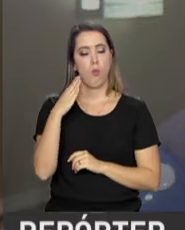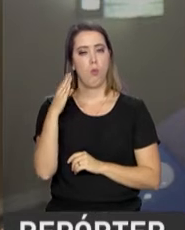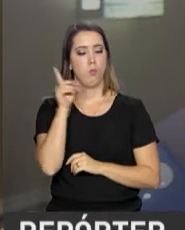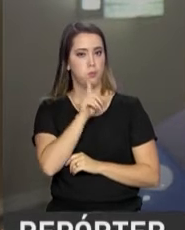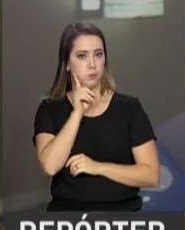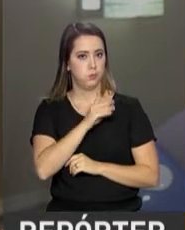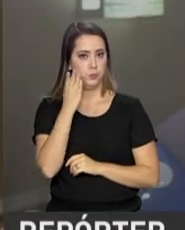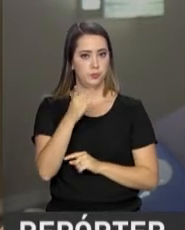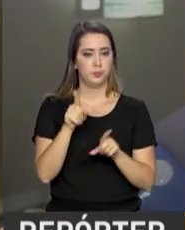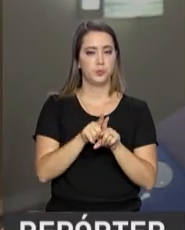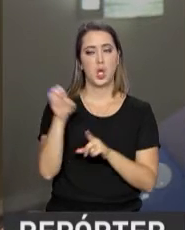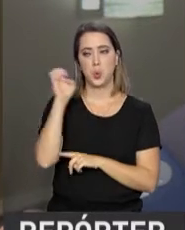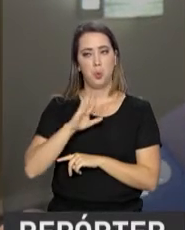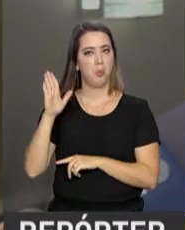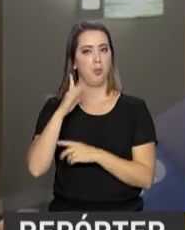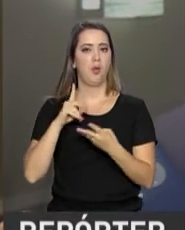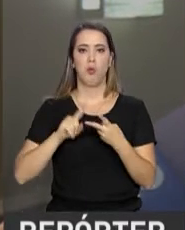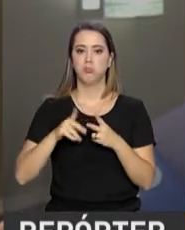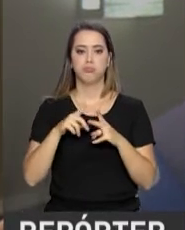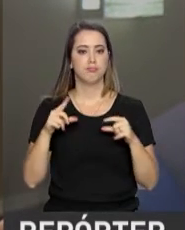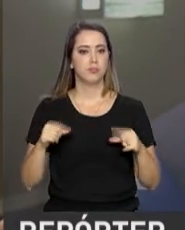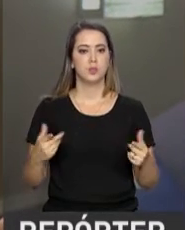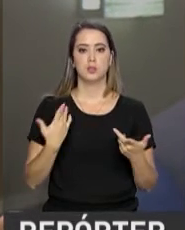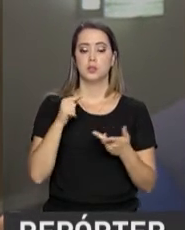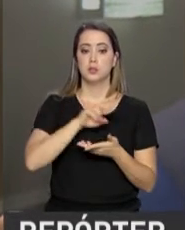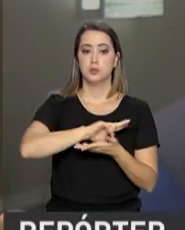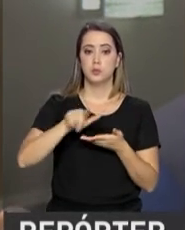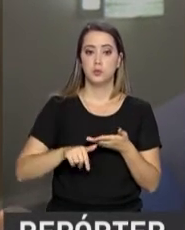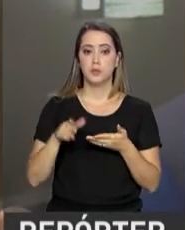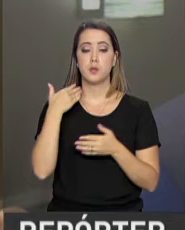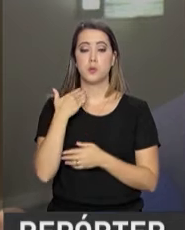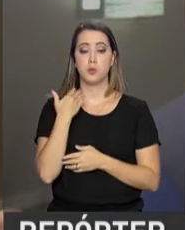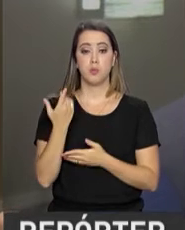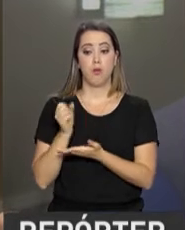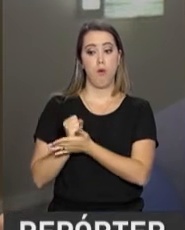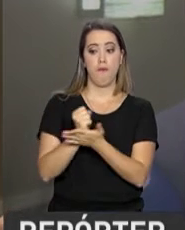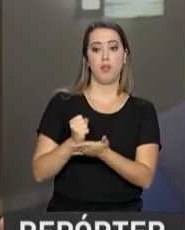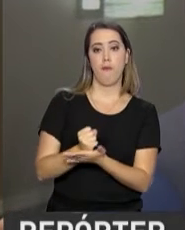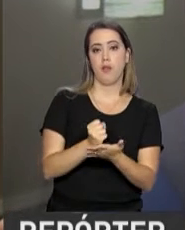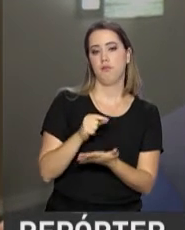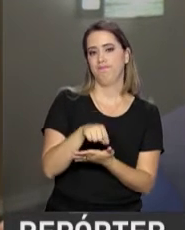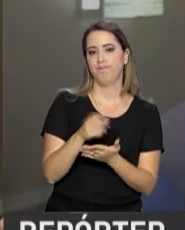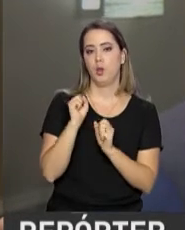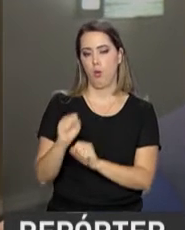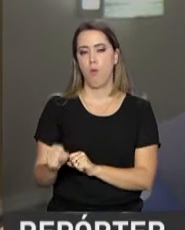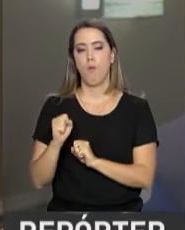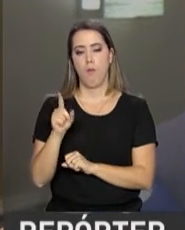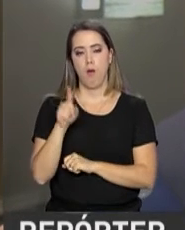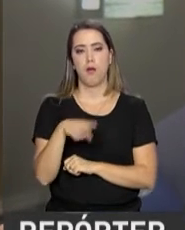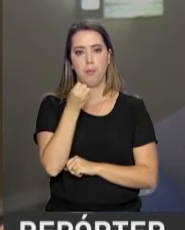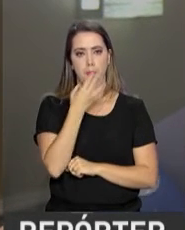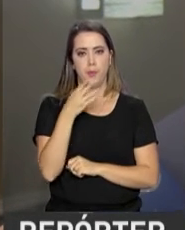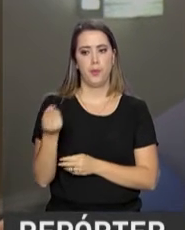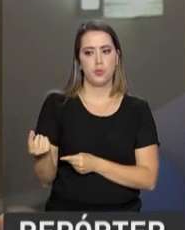do Banco Central europeu, japonês, até certo ponto também, o fato é que existe